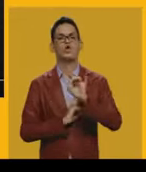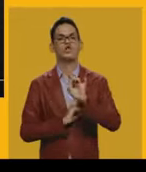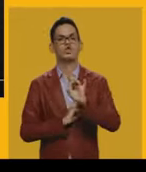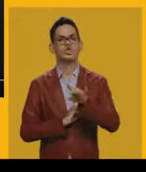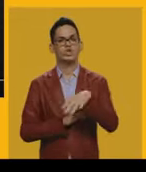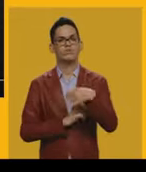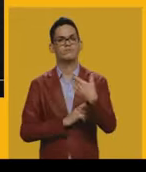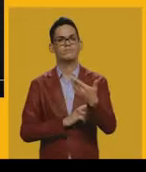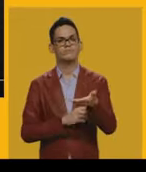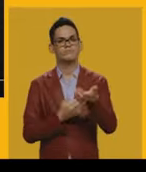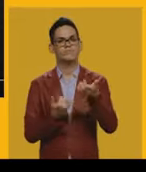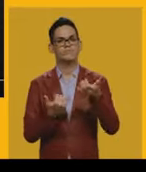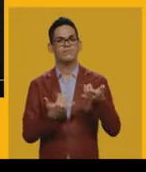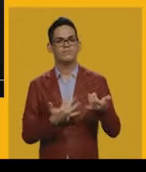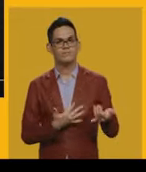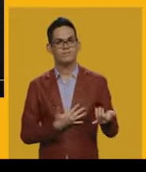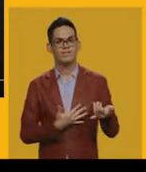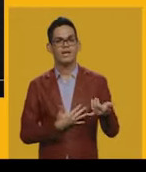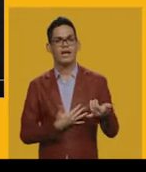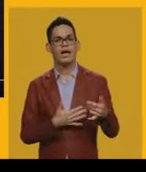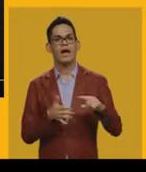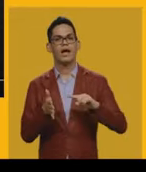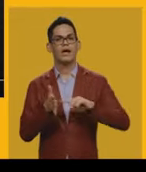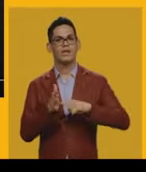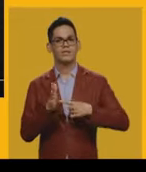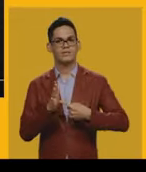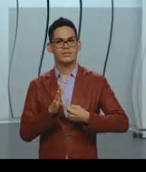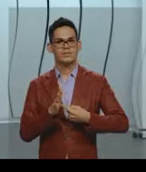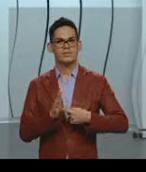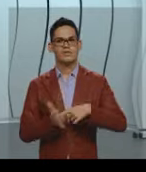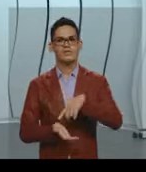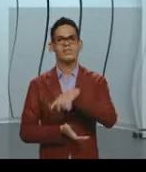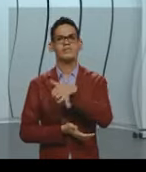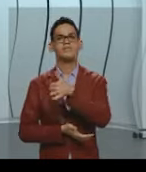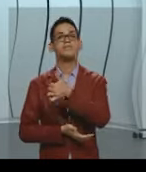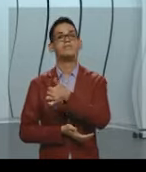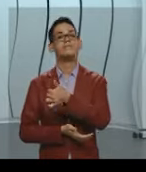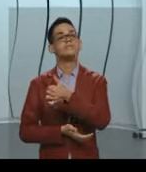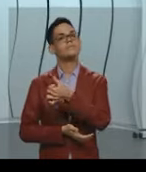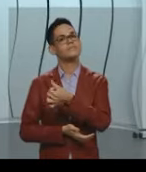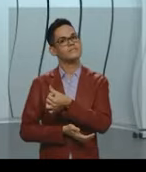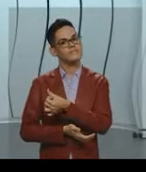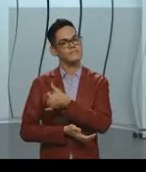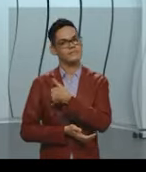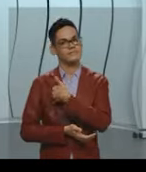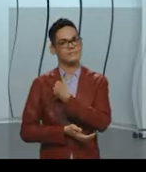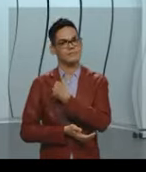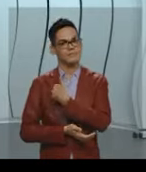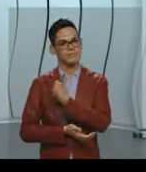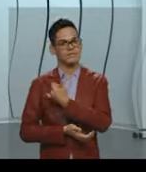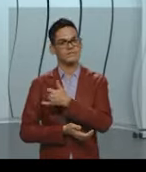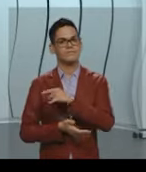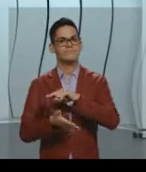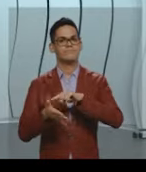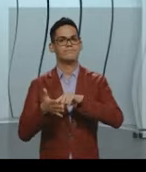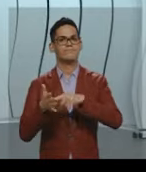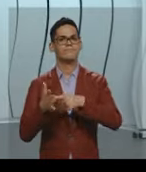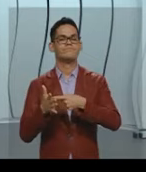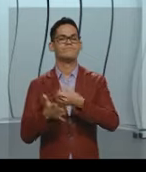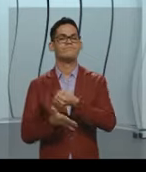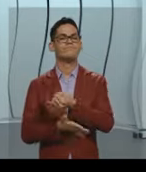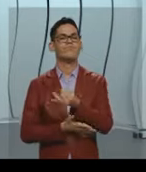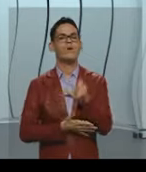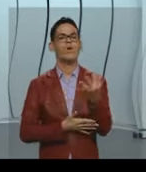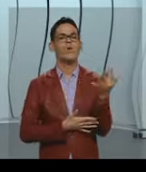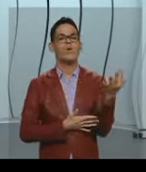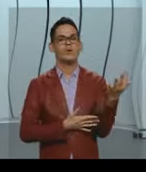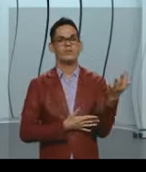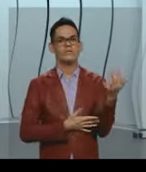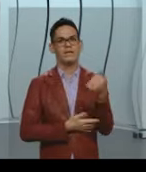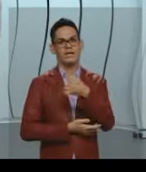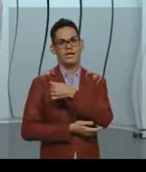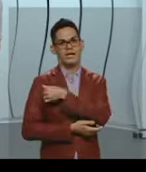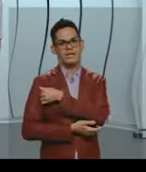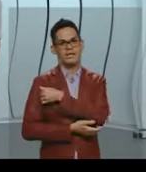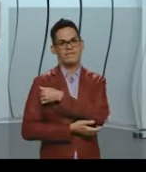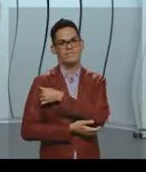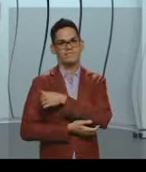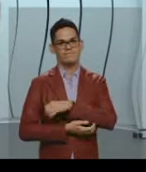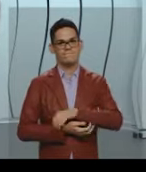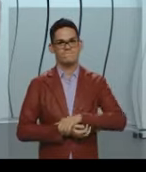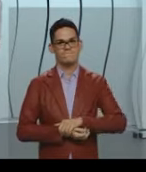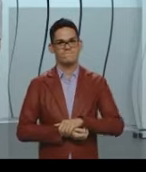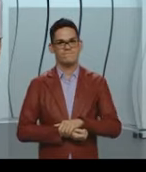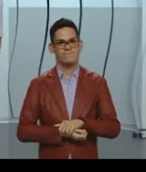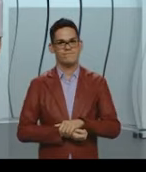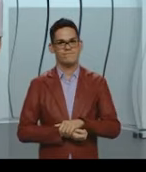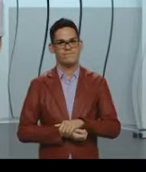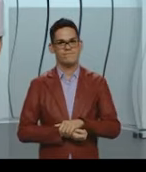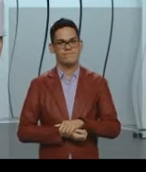falar da multiplicação. Então vai ficar 16, que é a idade, vezes a quantidade de